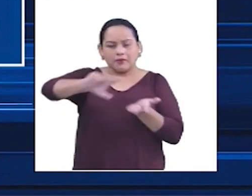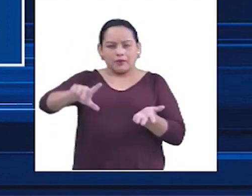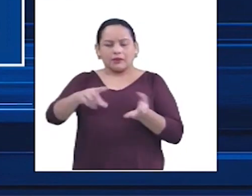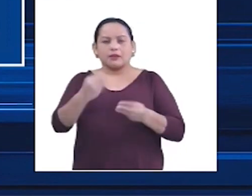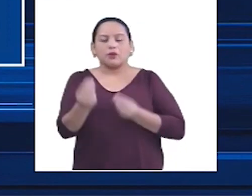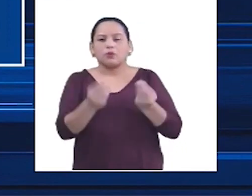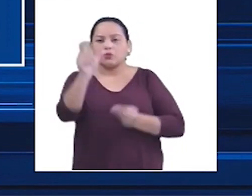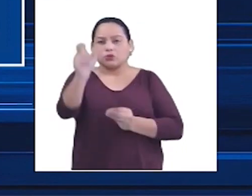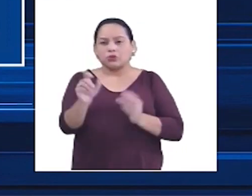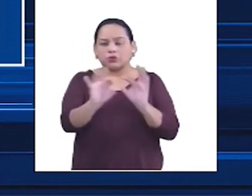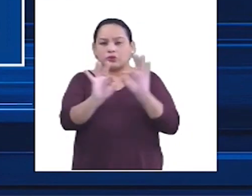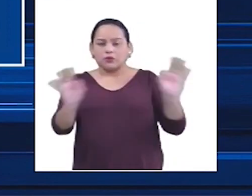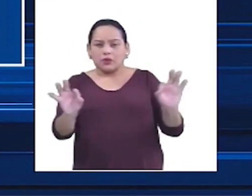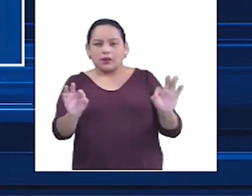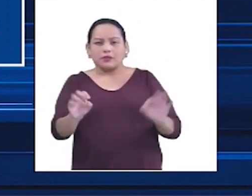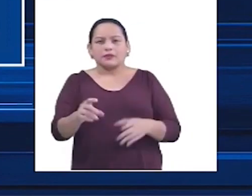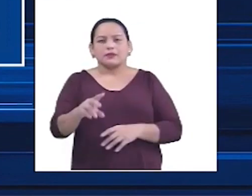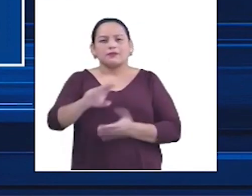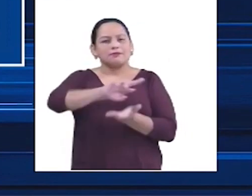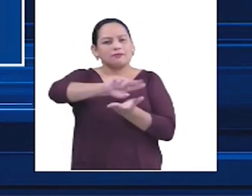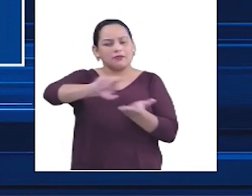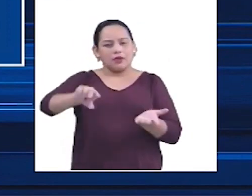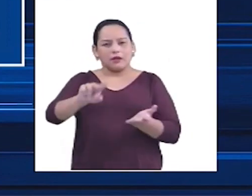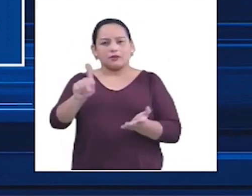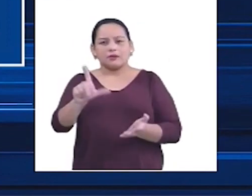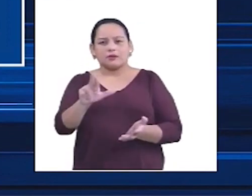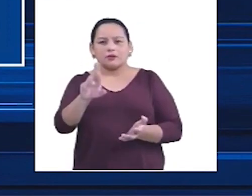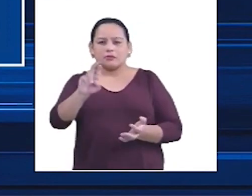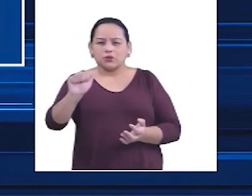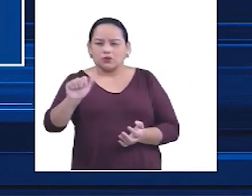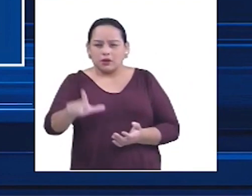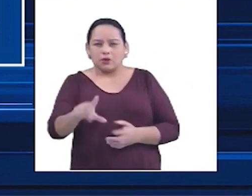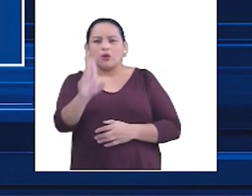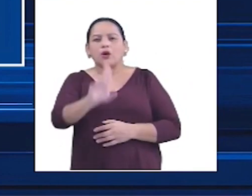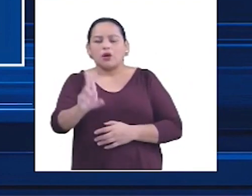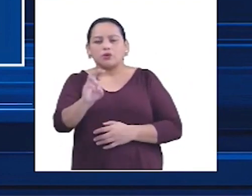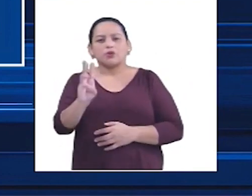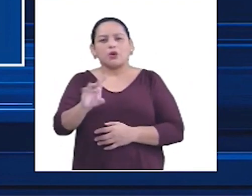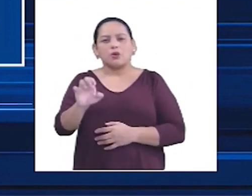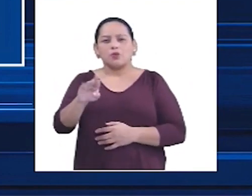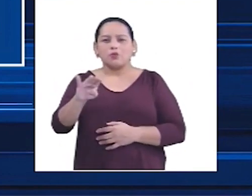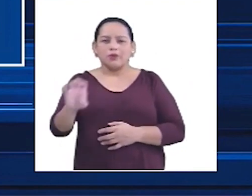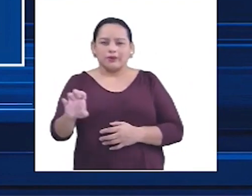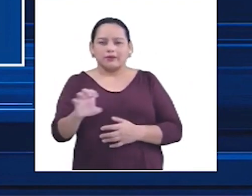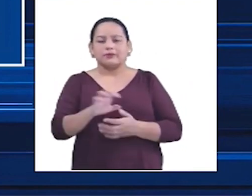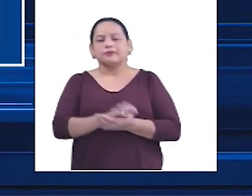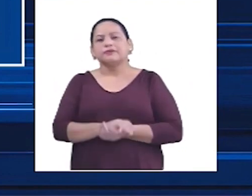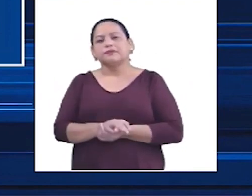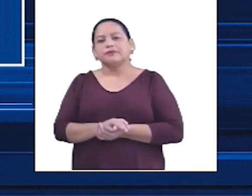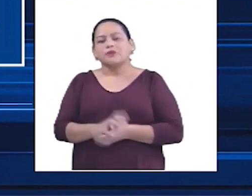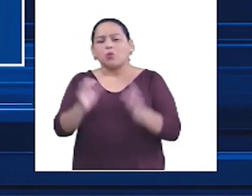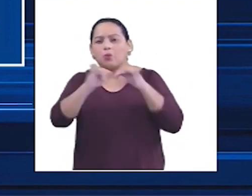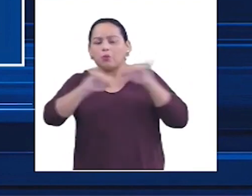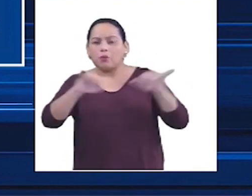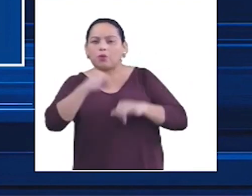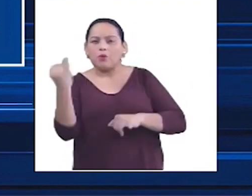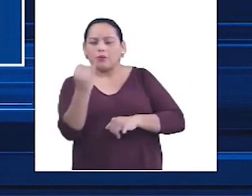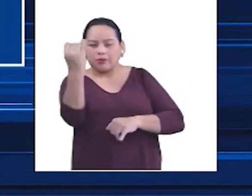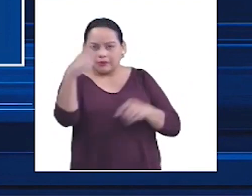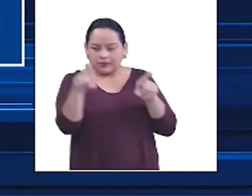é plural. Quando o sujeito é plural, eu devo utilizar o were. Ok? Uma informação